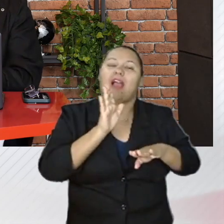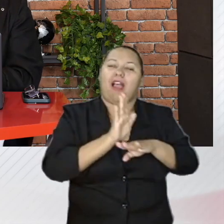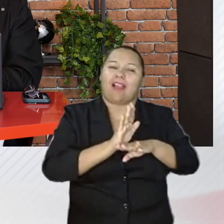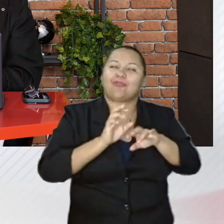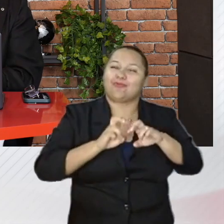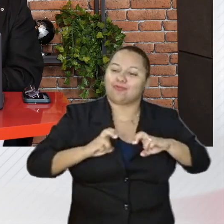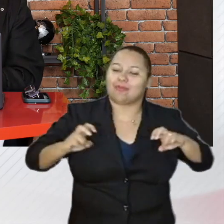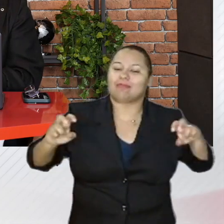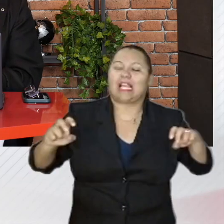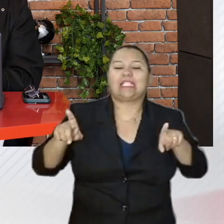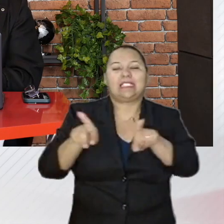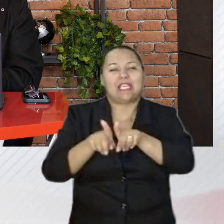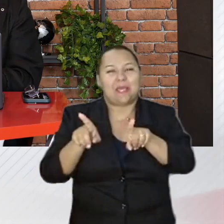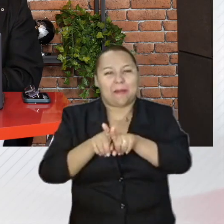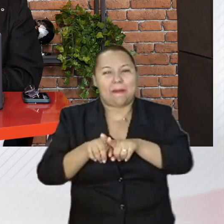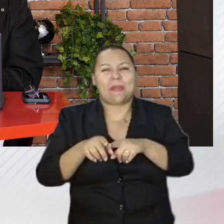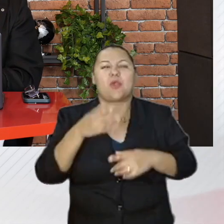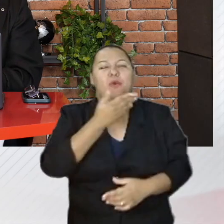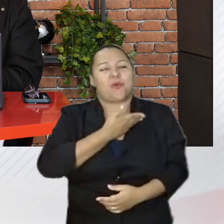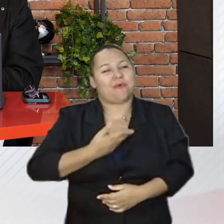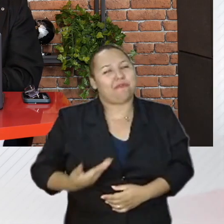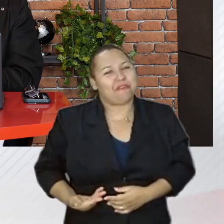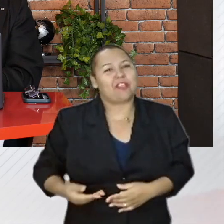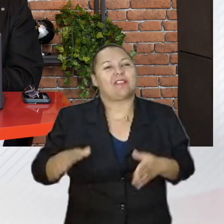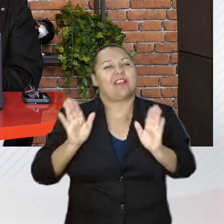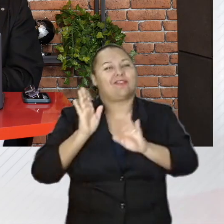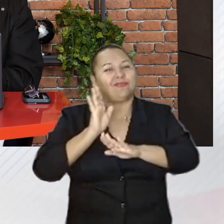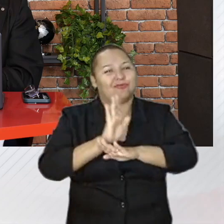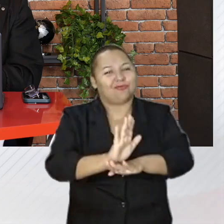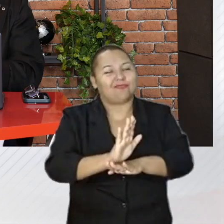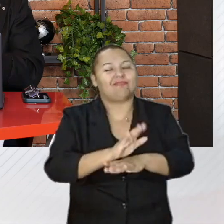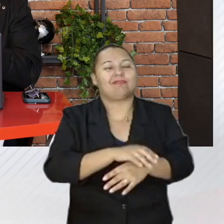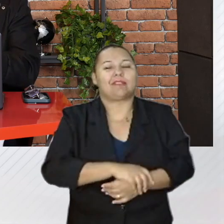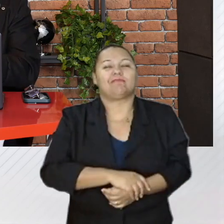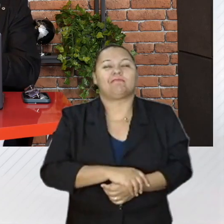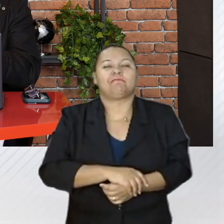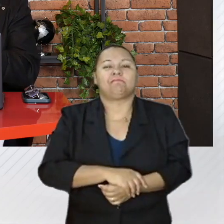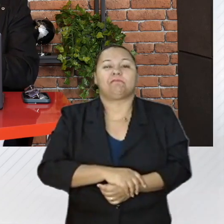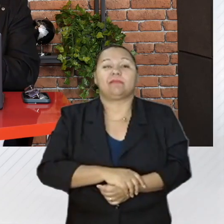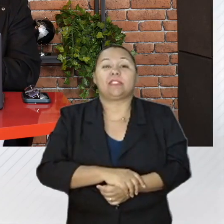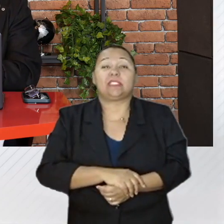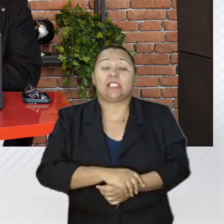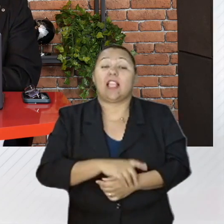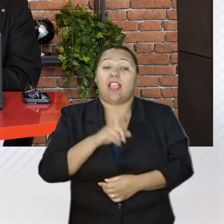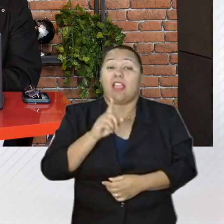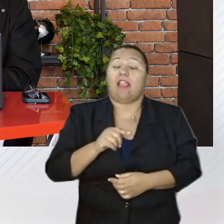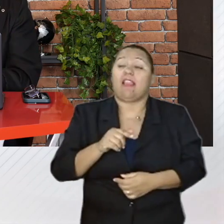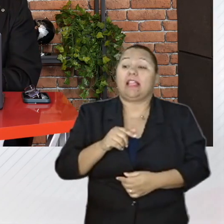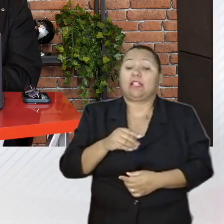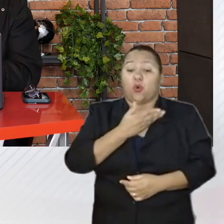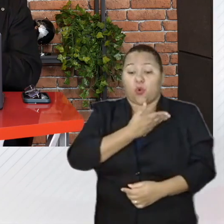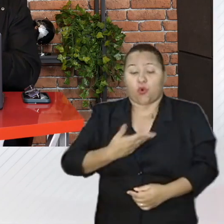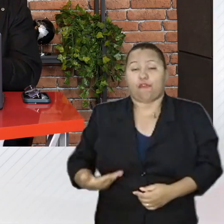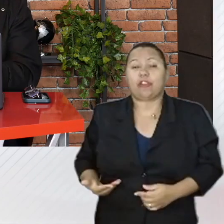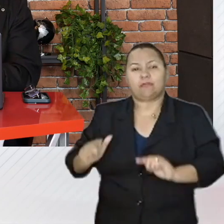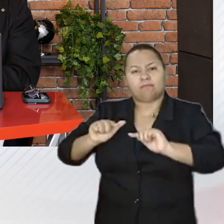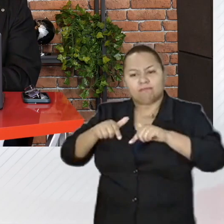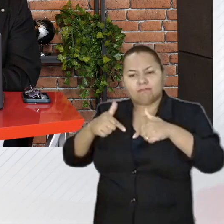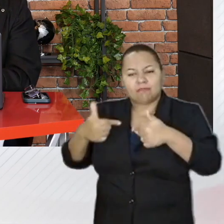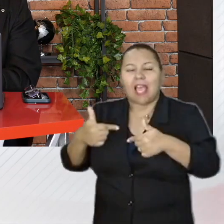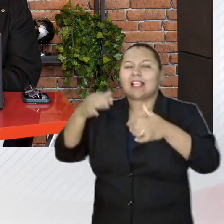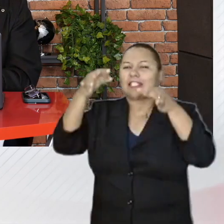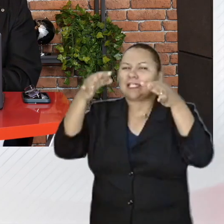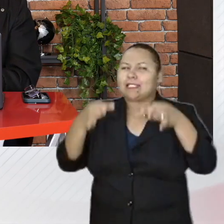e o nosso governo, né, que está acertando, um governo que está dando certo, vai dar certo cada